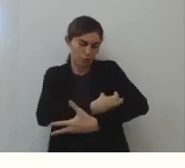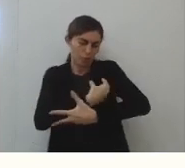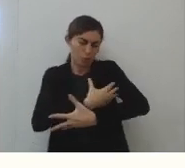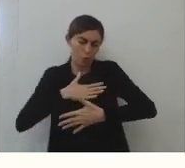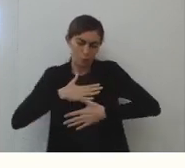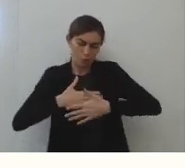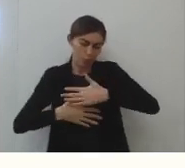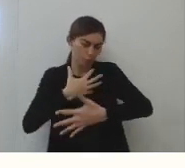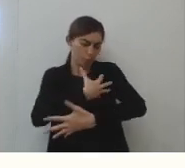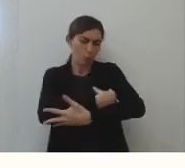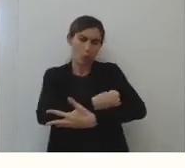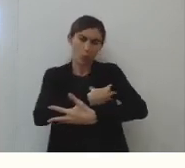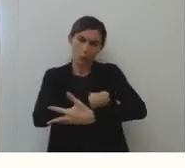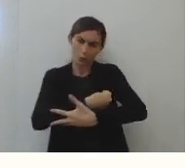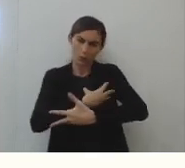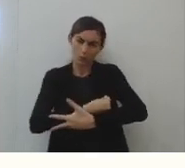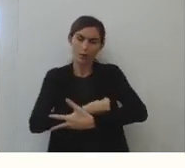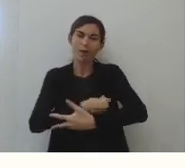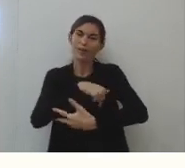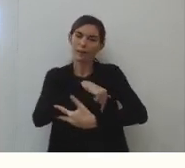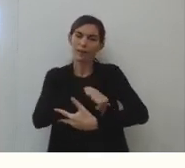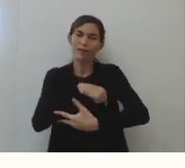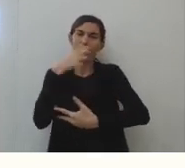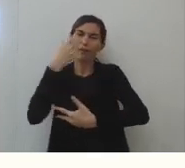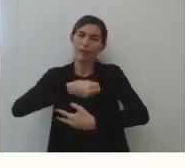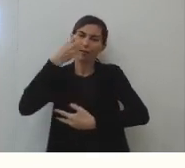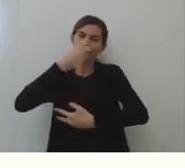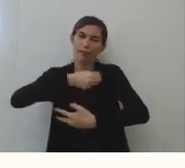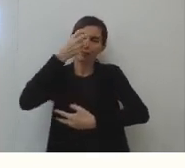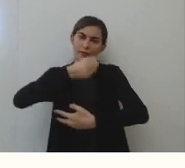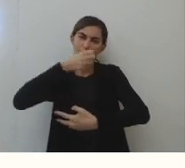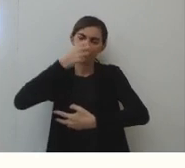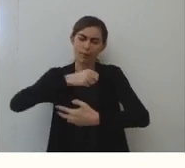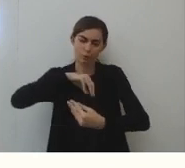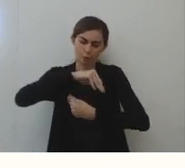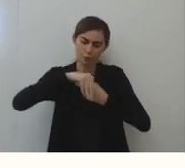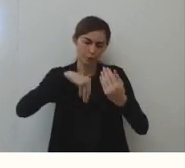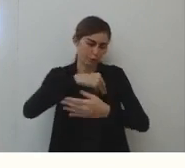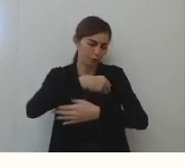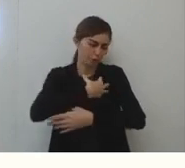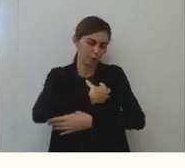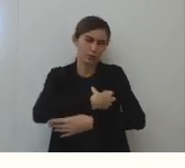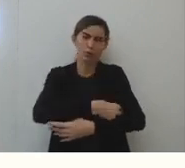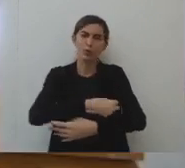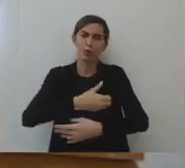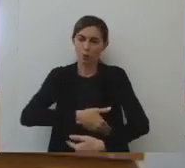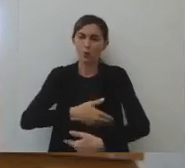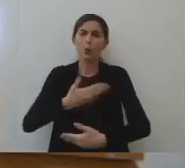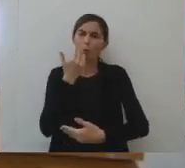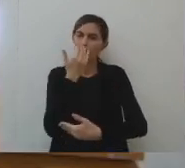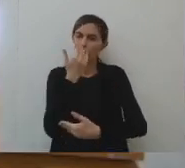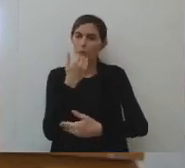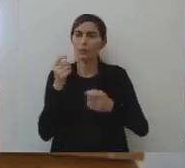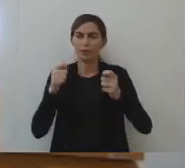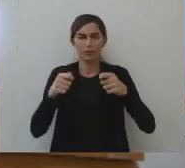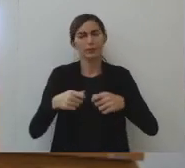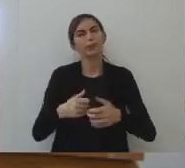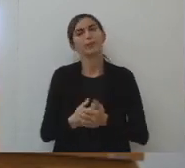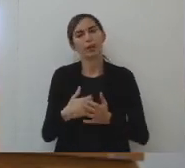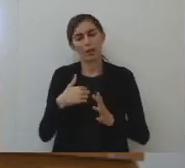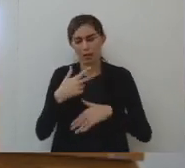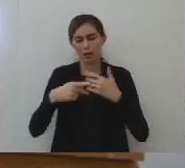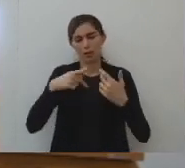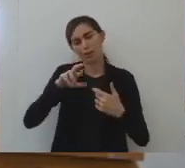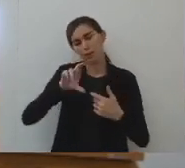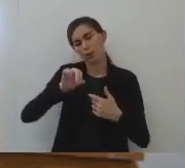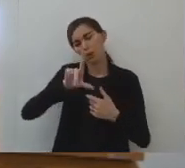seio materno, vai fazer com que o leite seja produzido e que ele possa se alimentar, certo? Então, a